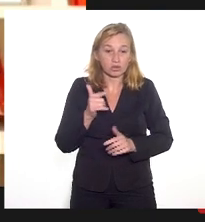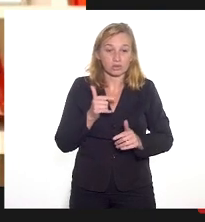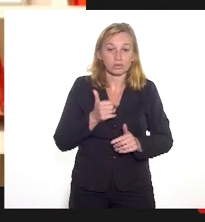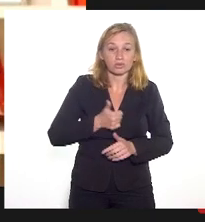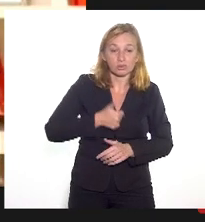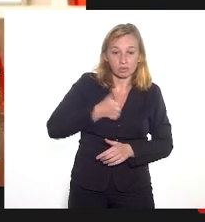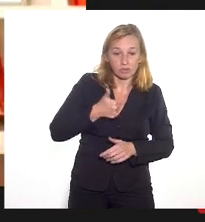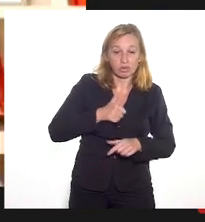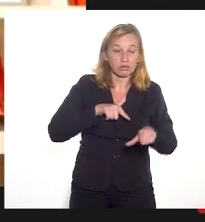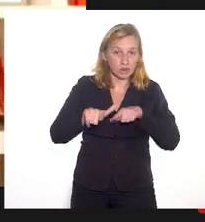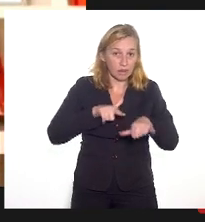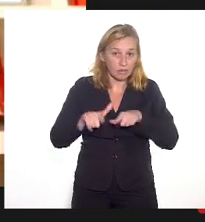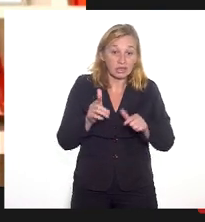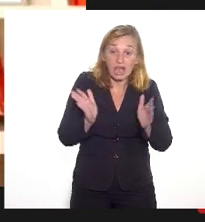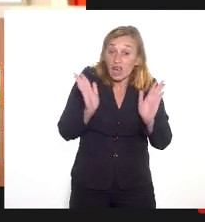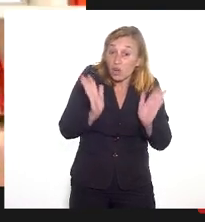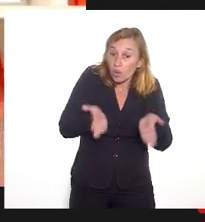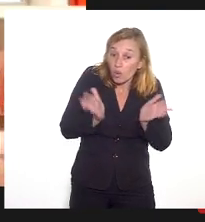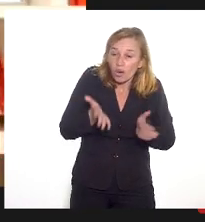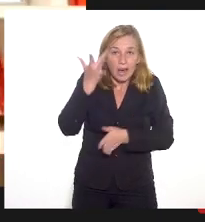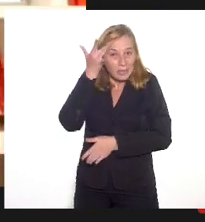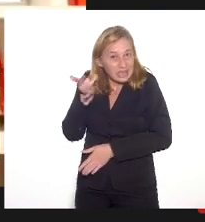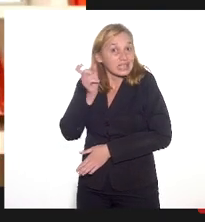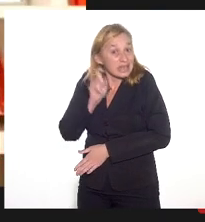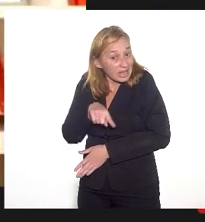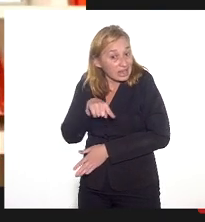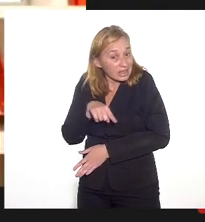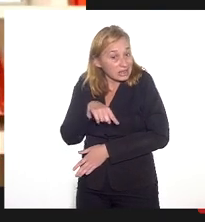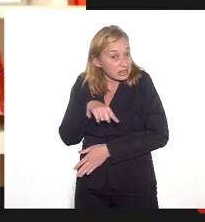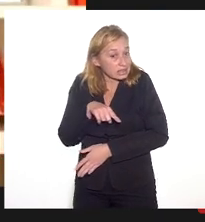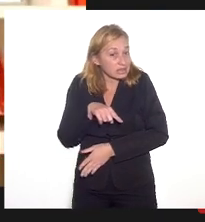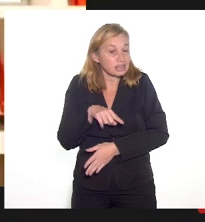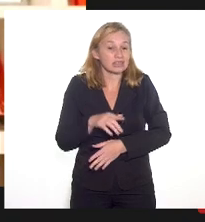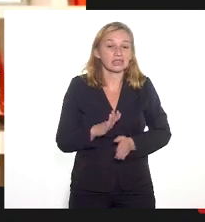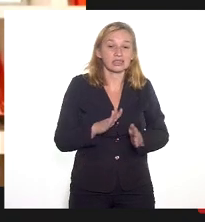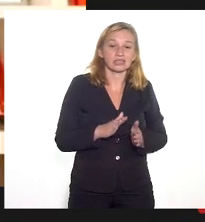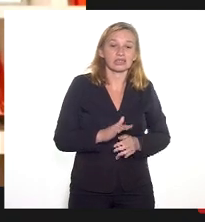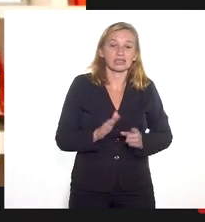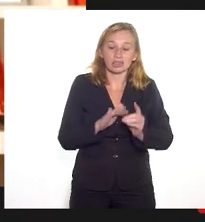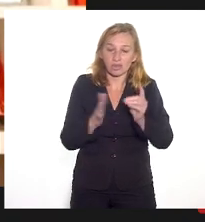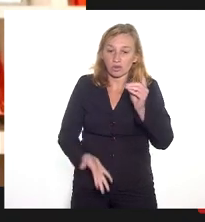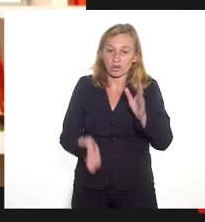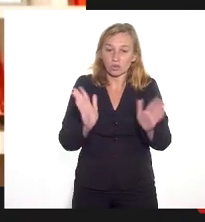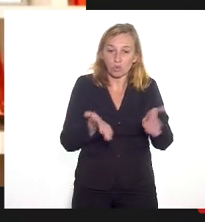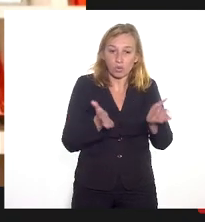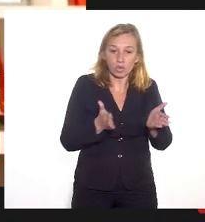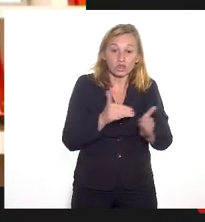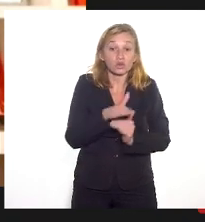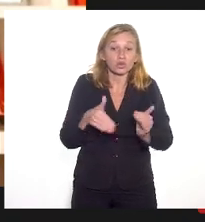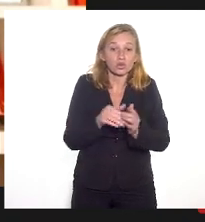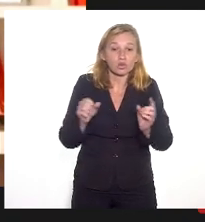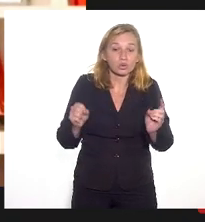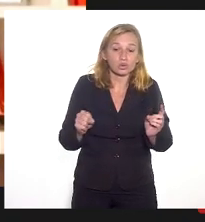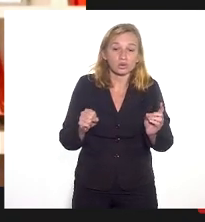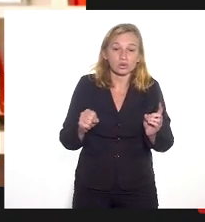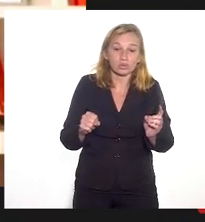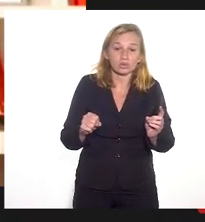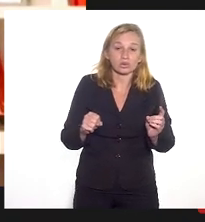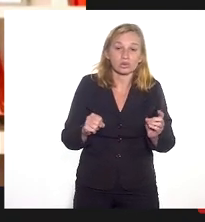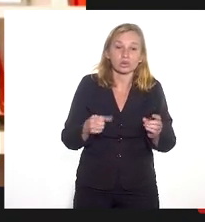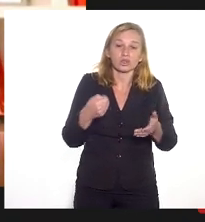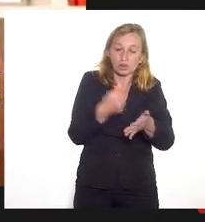1, a partir de agora, a partir de amanhã, né? Estamos inaugurando a frente hoje, a partir de amanhã, é toda a sociedade civil batalhar